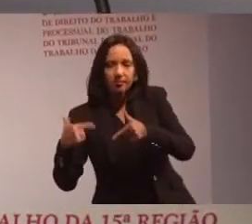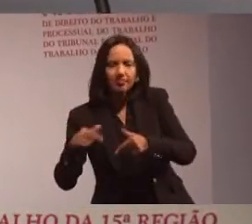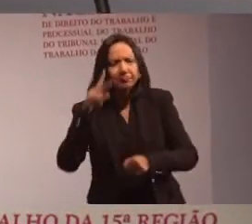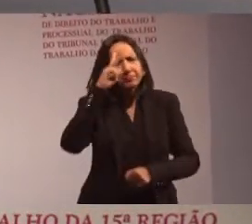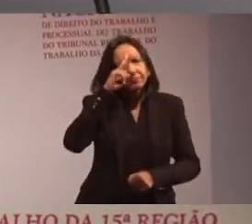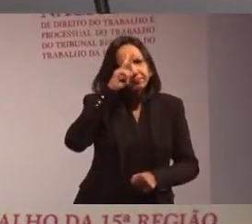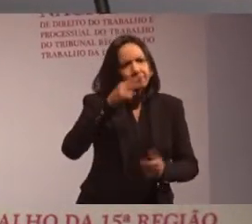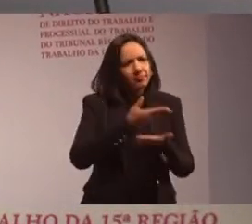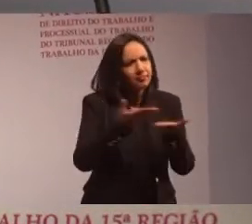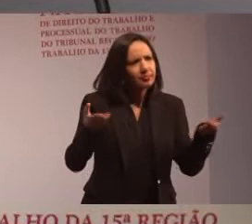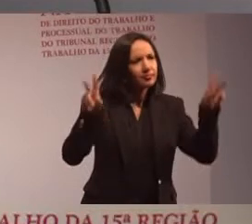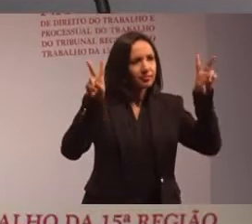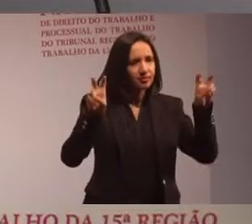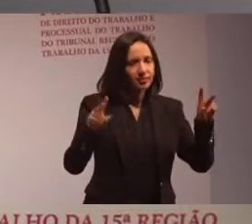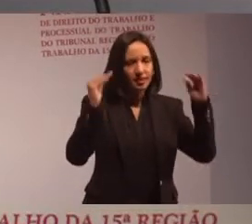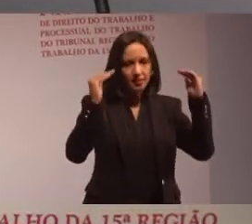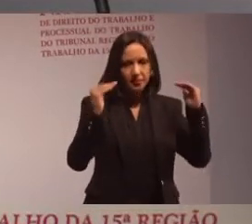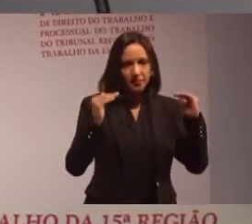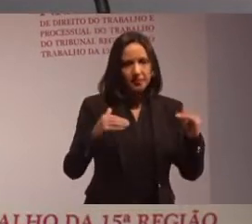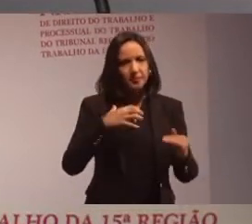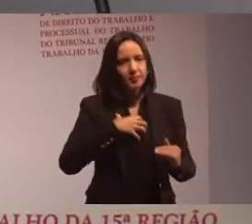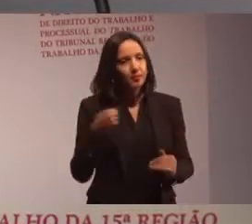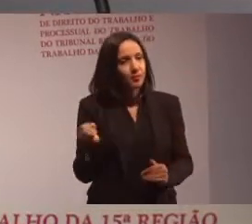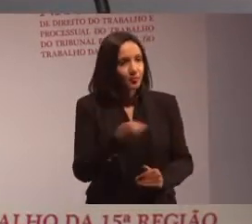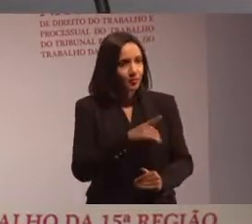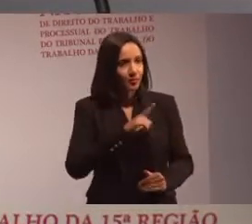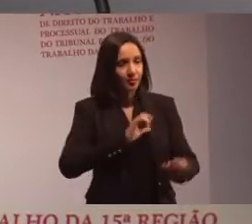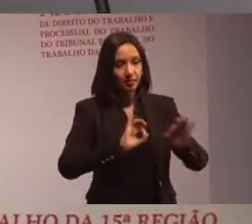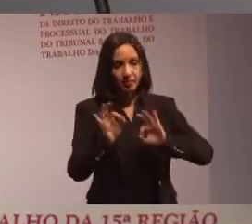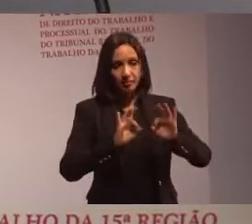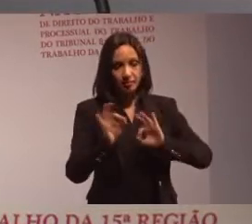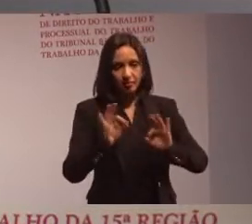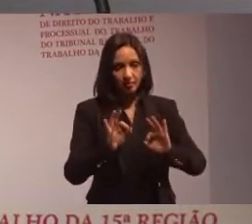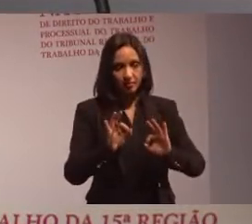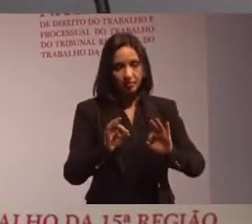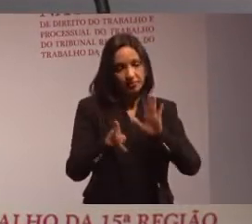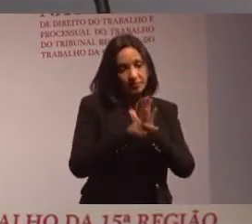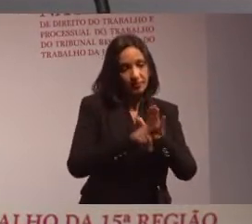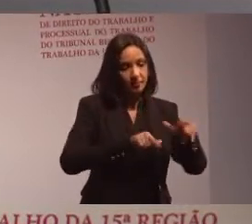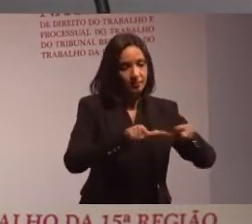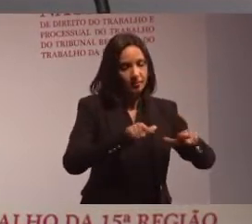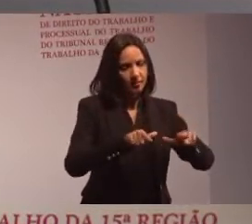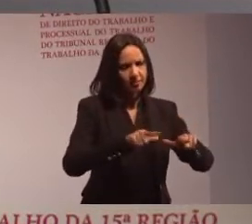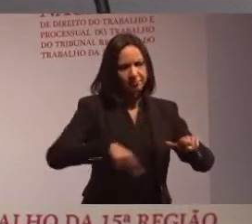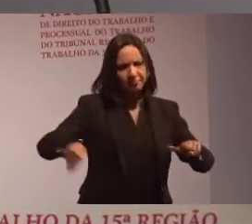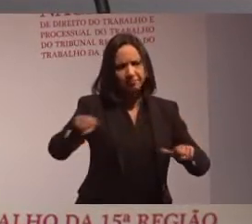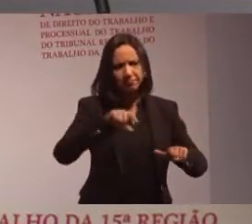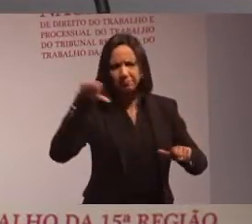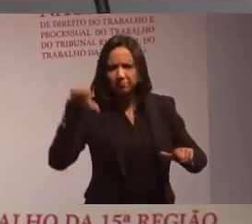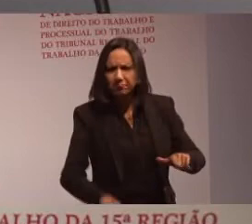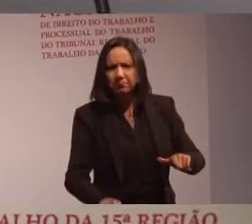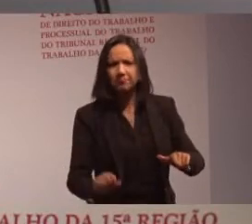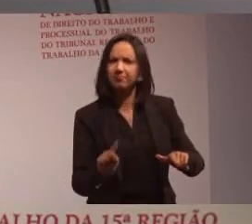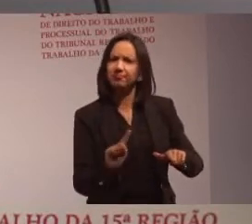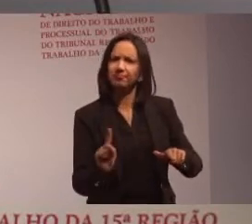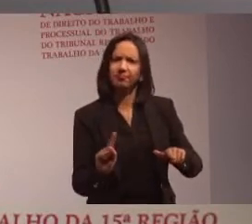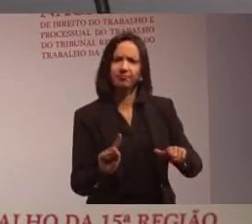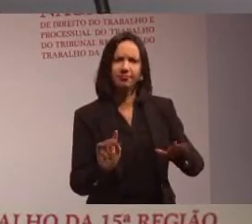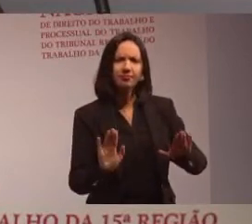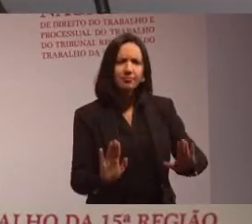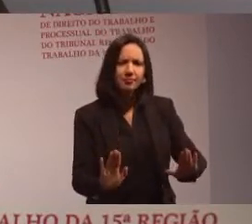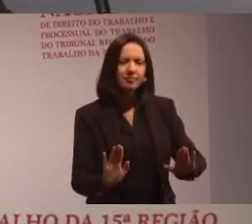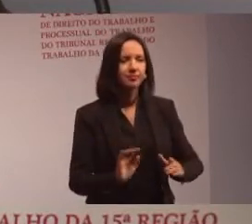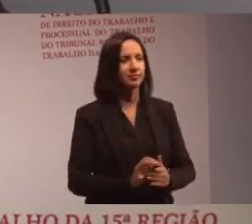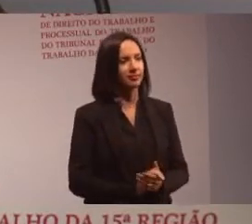quando a gente fala dessas novas formas da organização do trabalho, nem tudo é terrível.